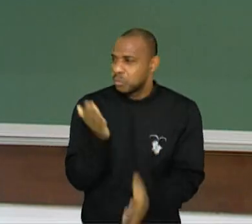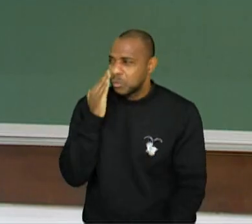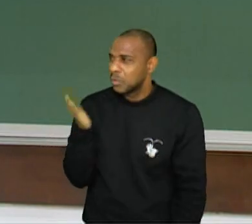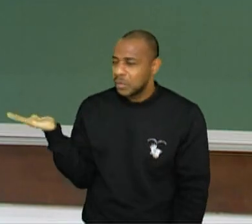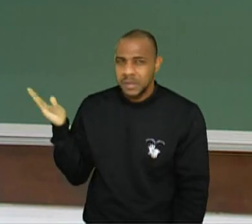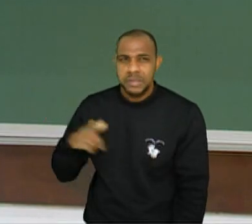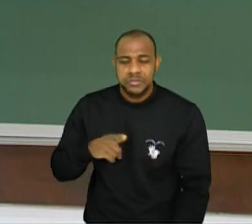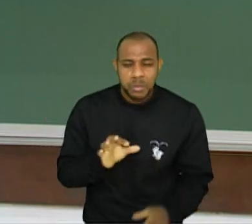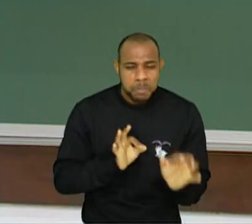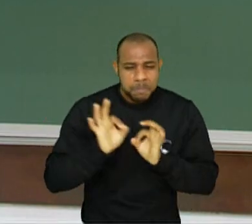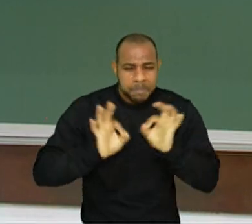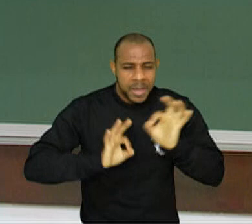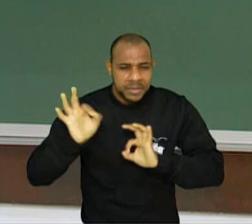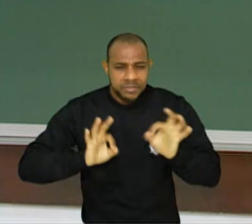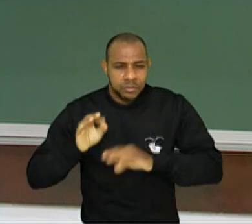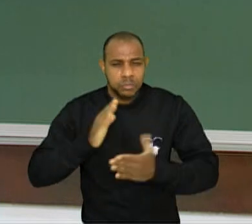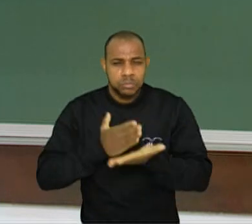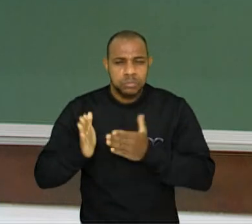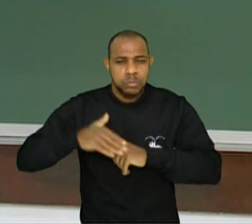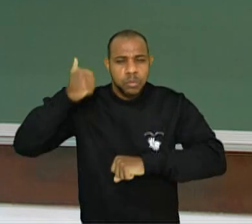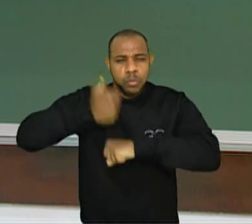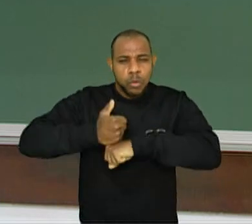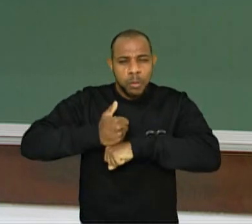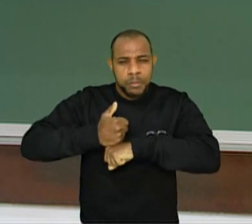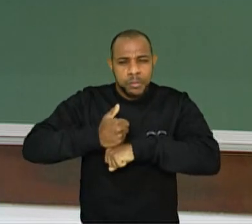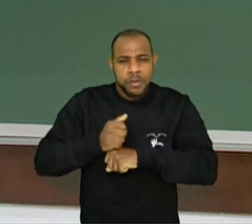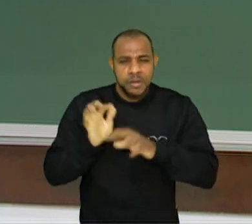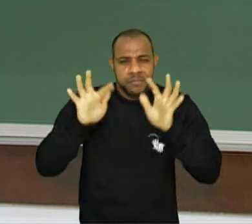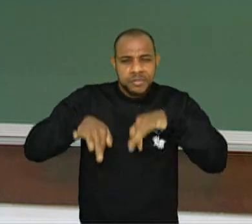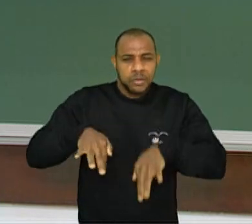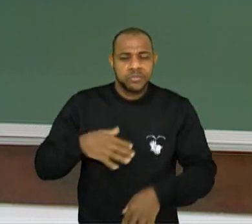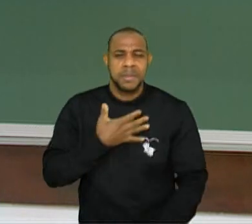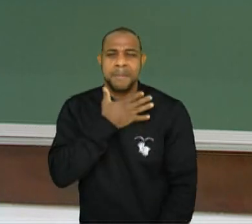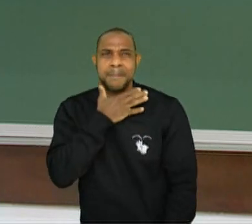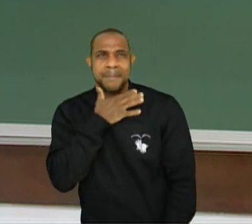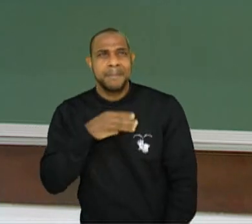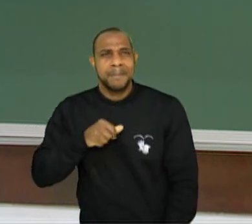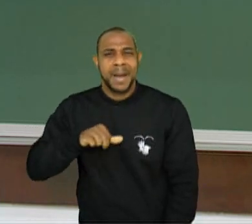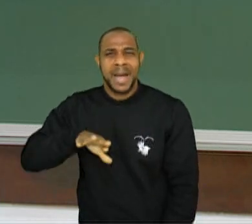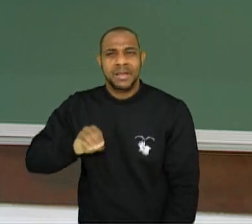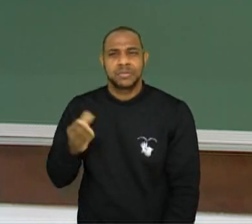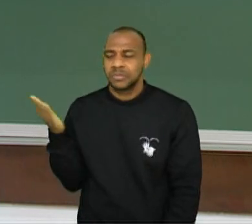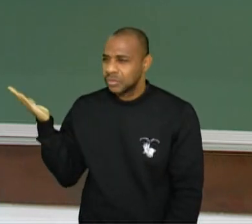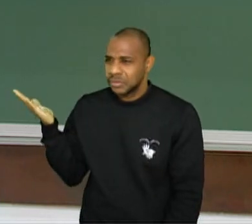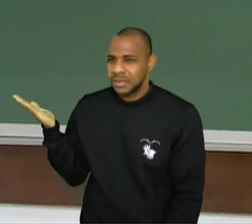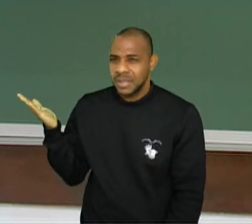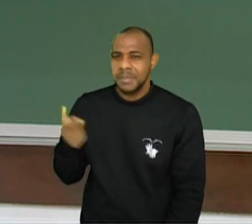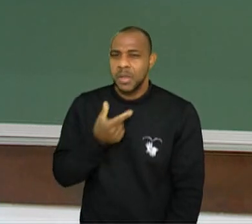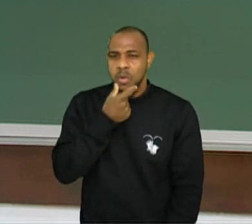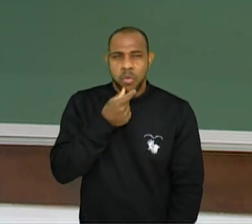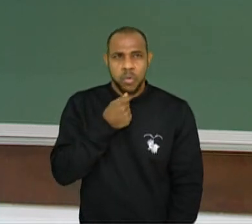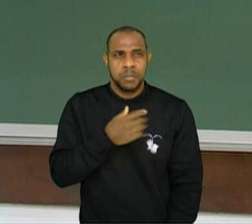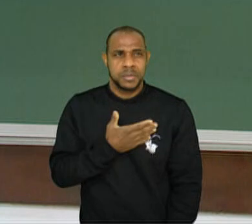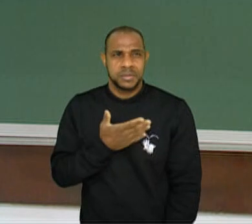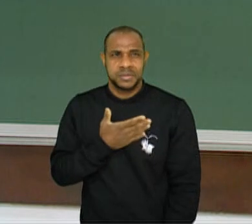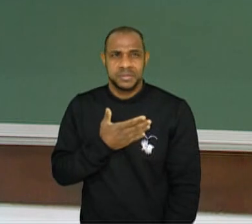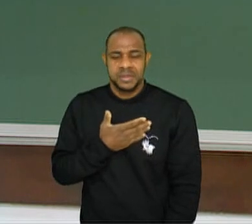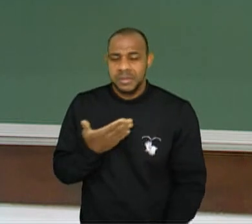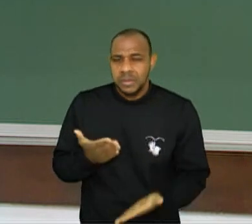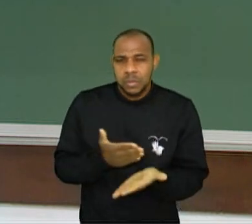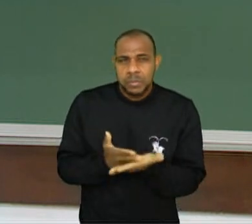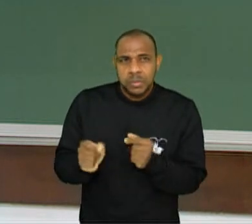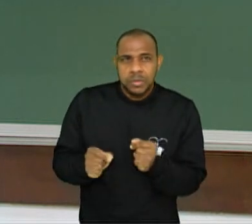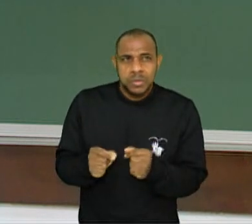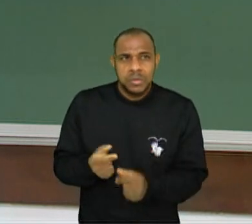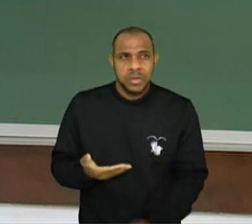um planejamento do golpe no final de março, mas o general Olímpio, ele se adianta. O presidente